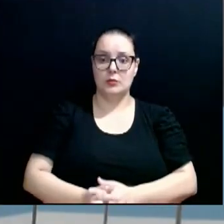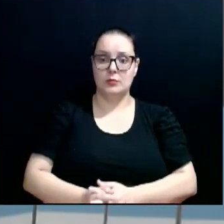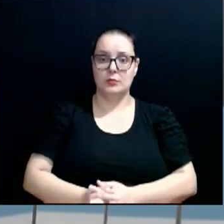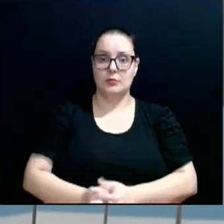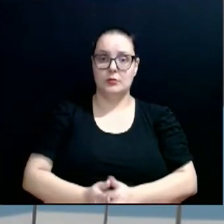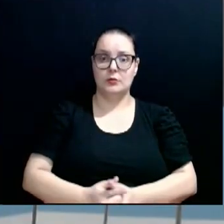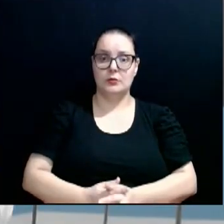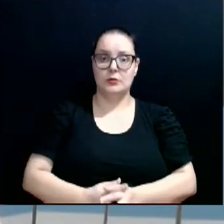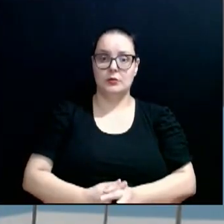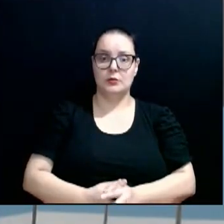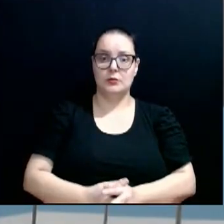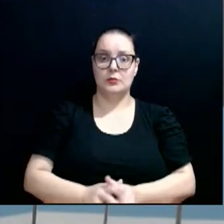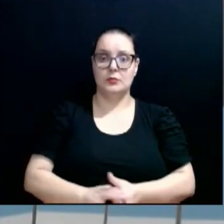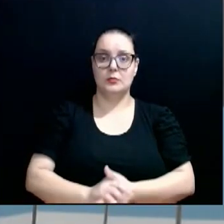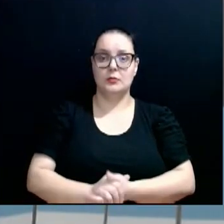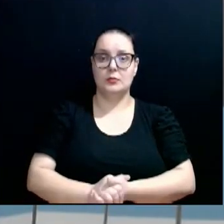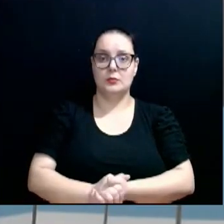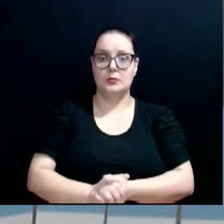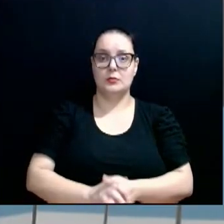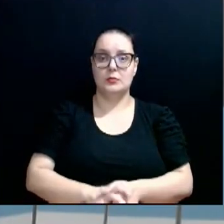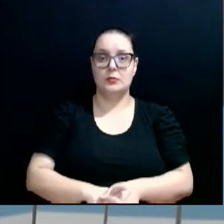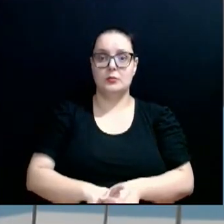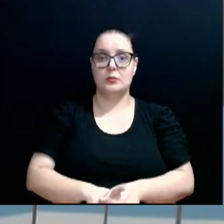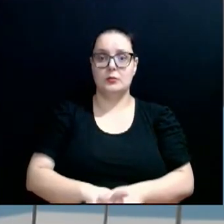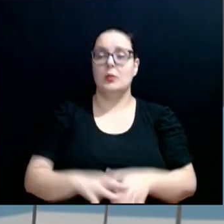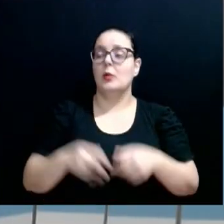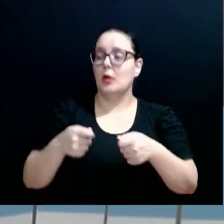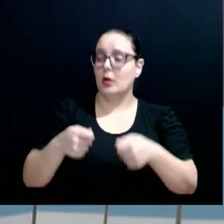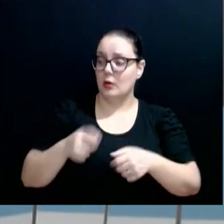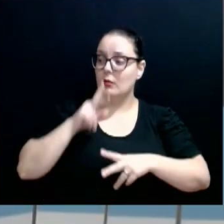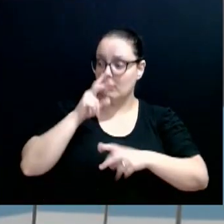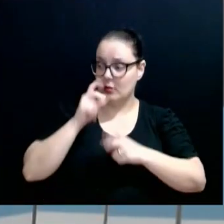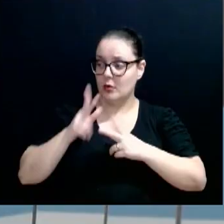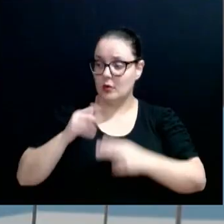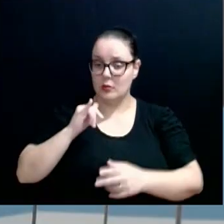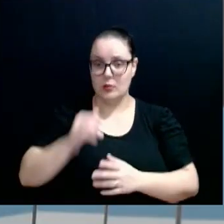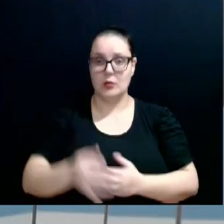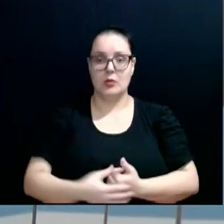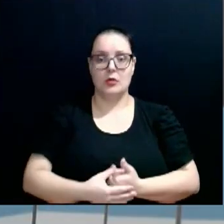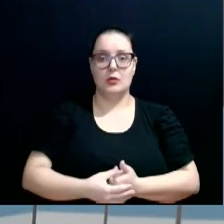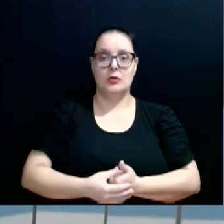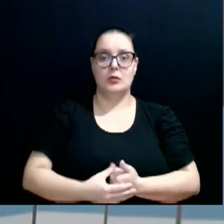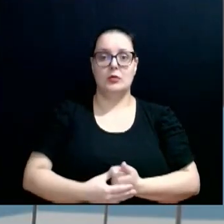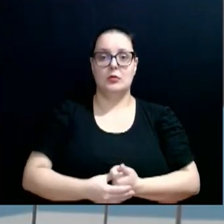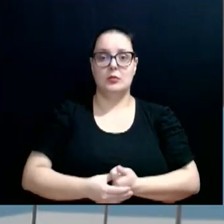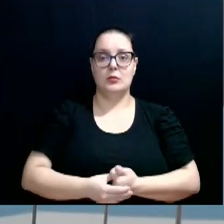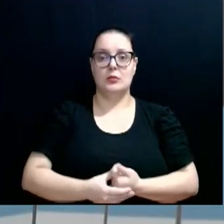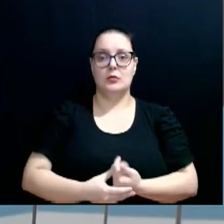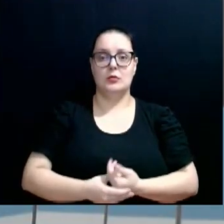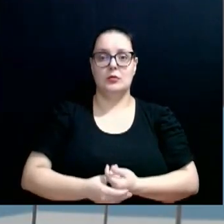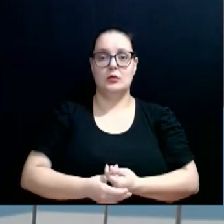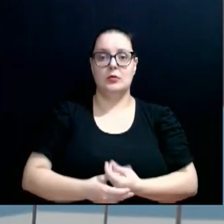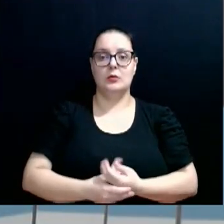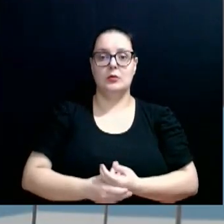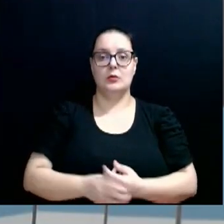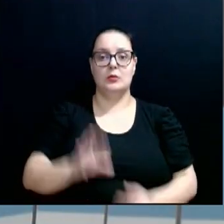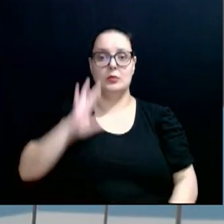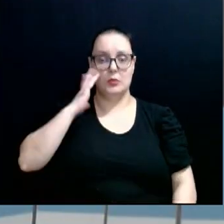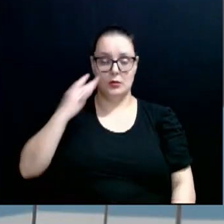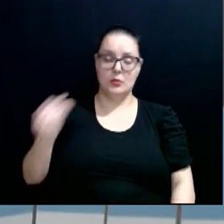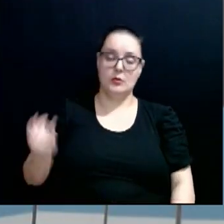bastante solidez, como eu disse, e o que eu acho que é mais importante, né, esse trabalho que começou